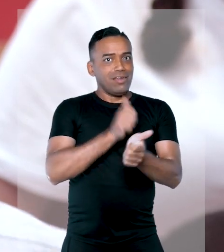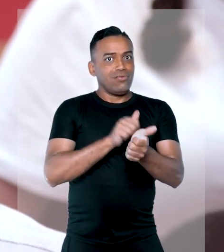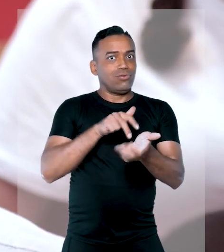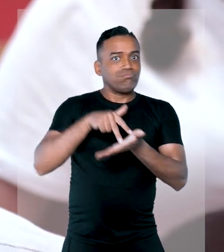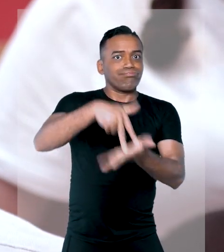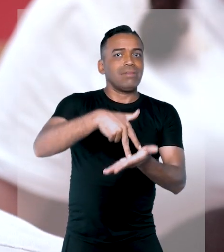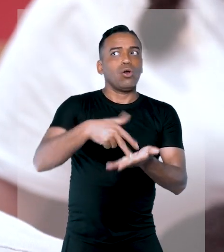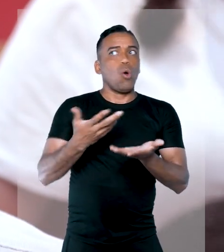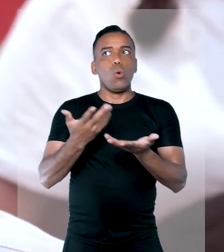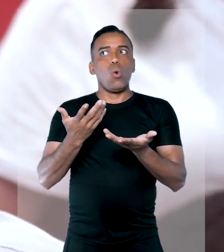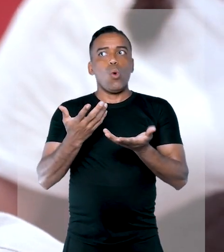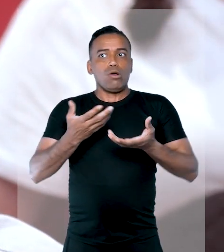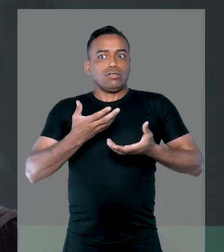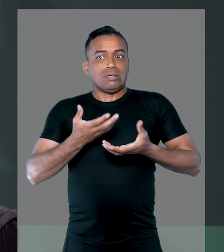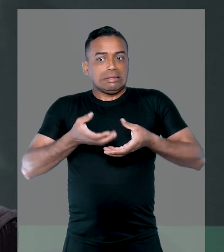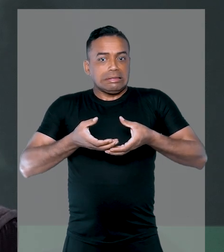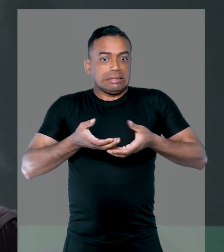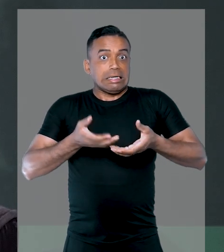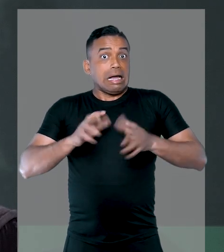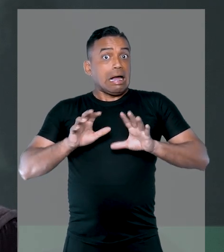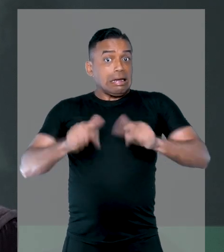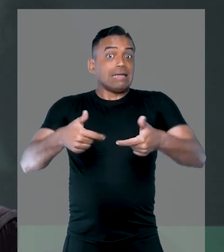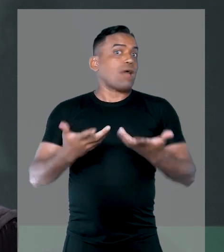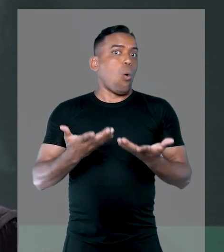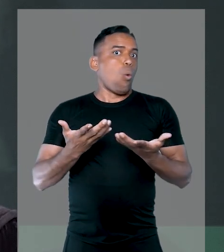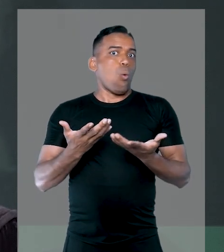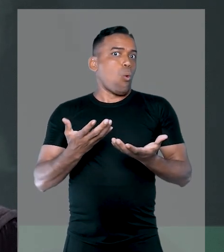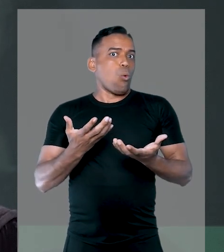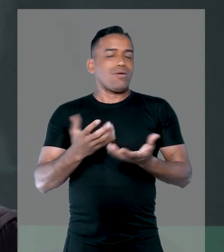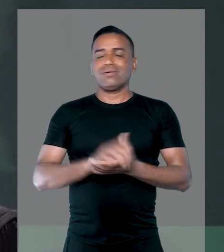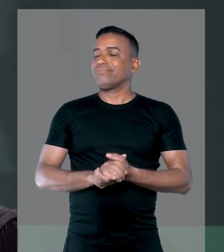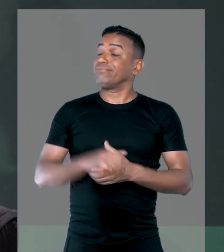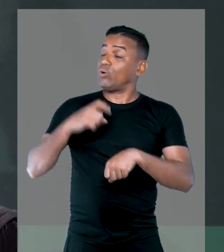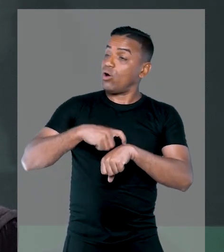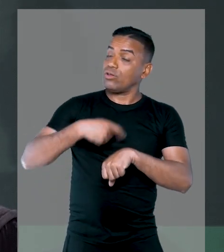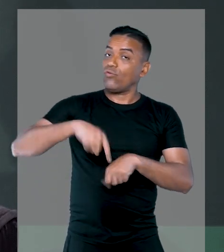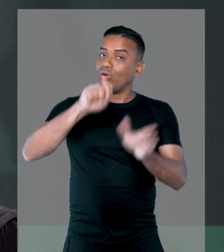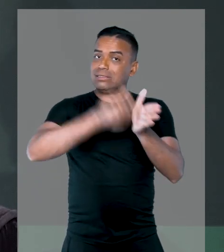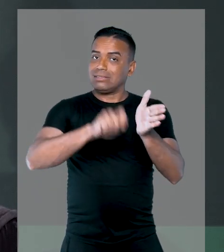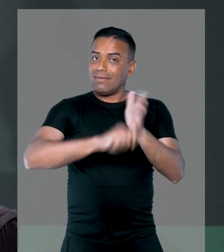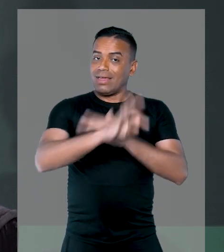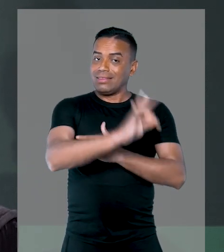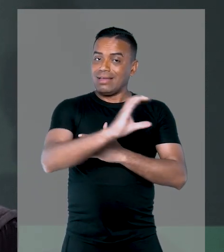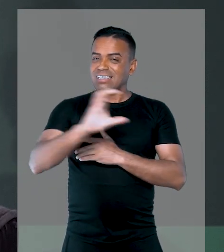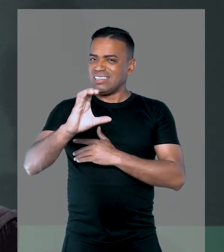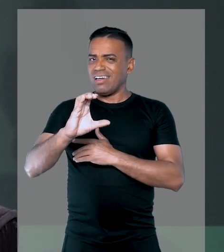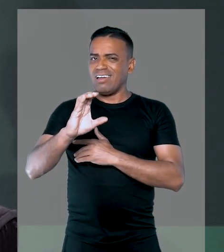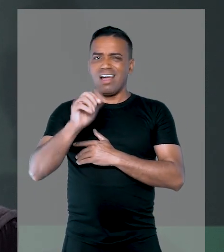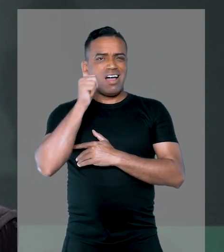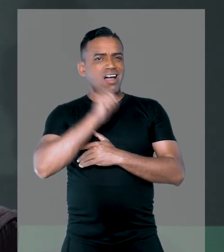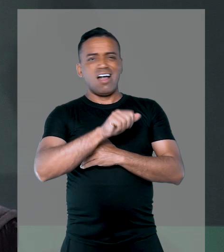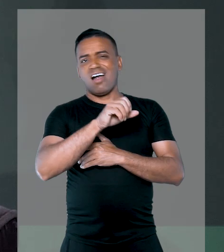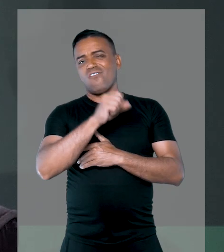né? Como é que foi a reação dela? Então, quando eu fui fazer o TCC, ela não levou muito a